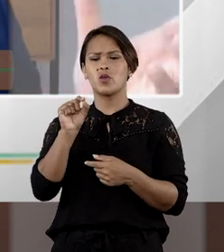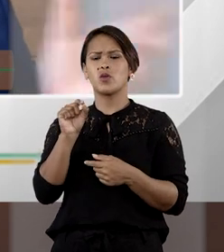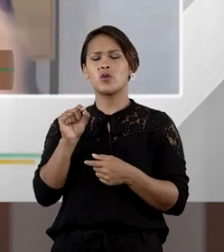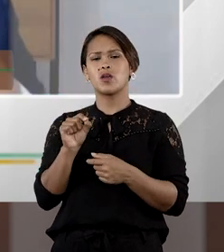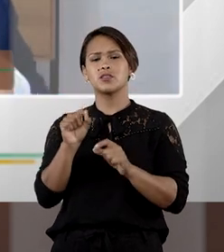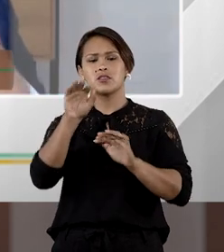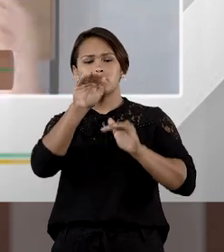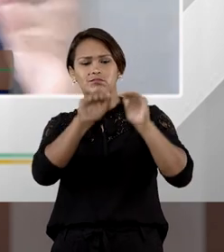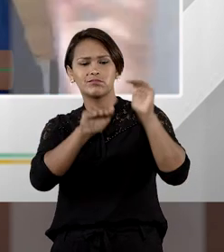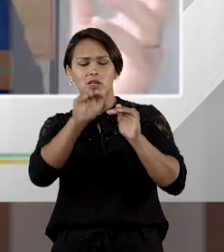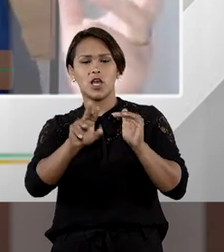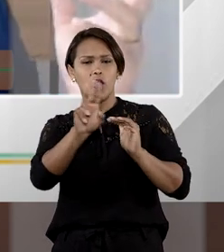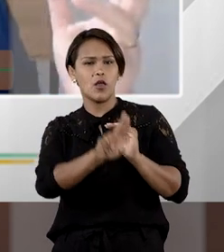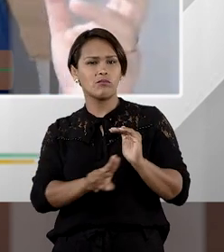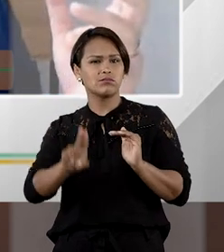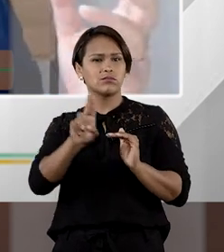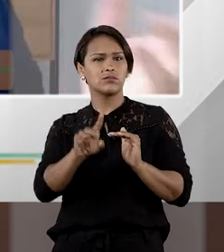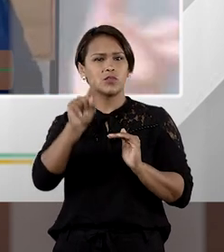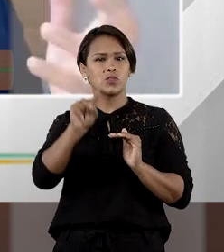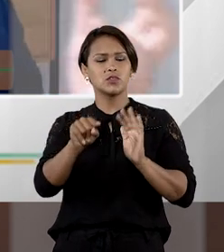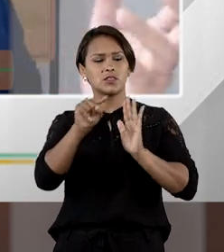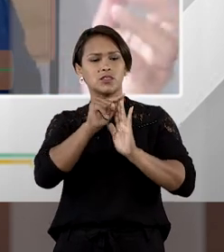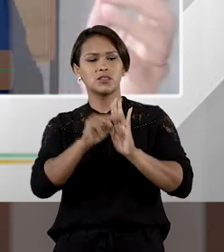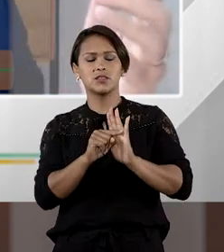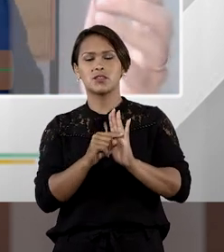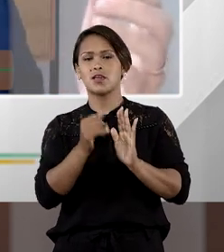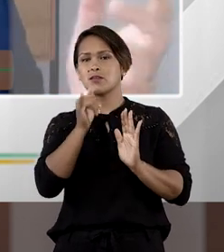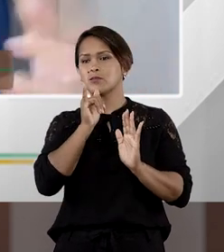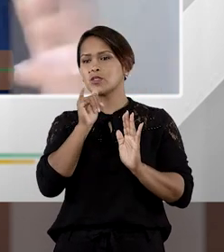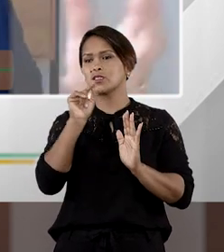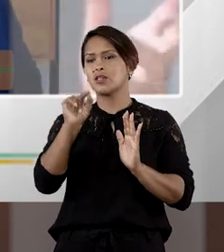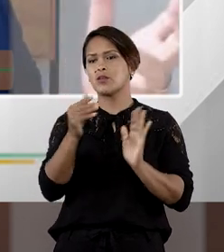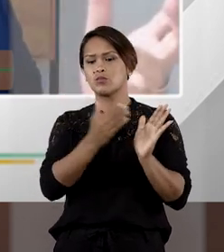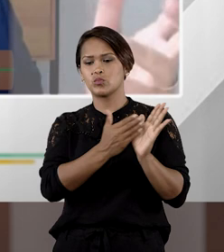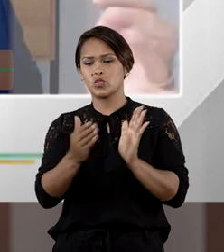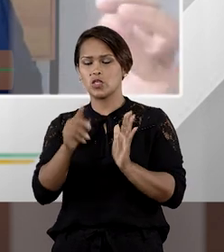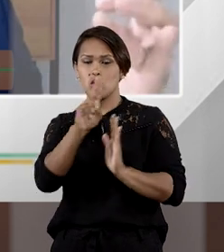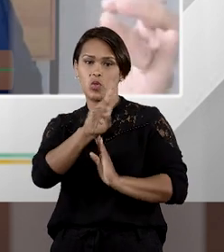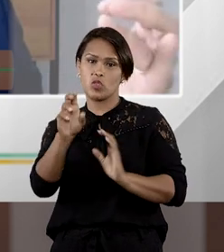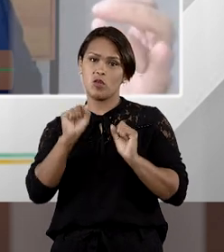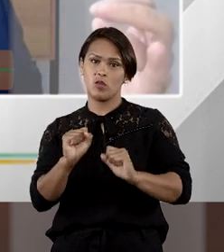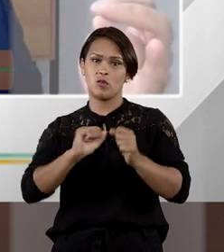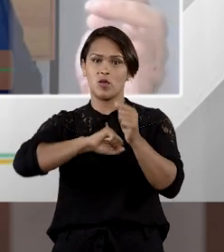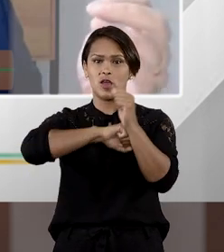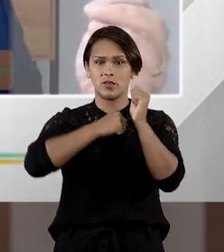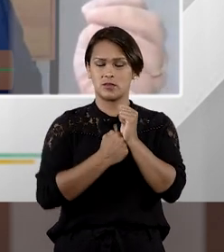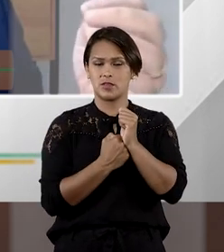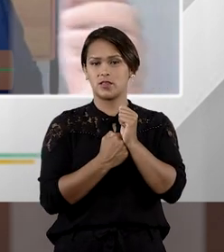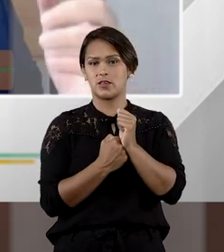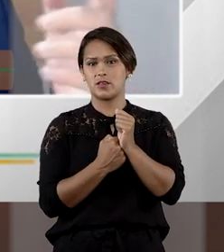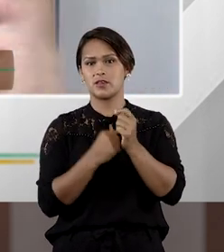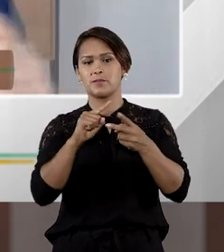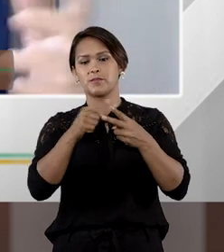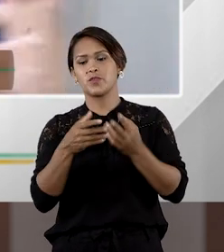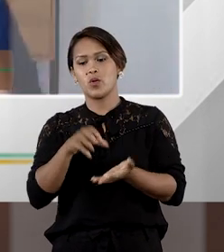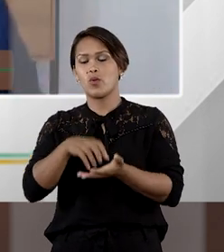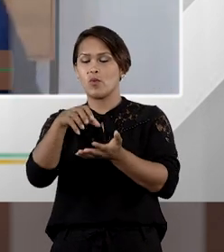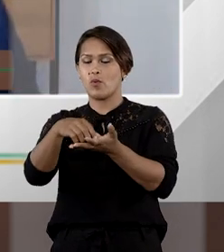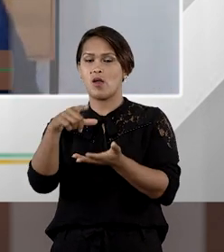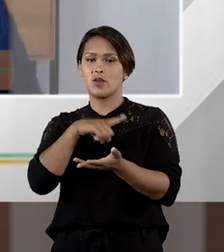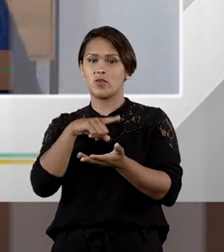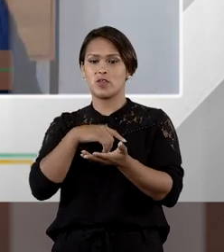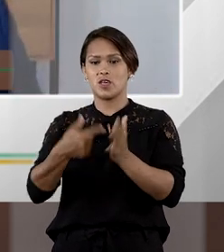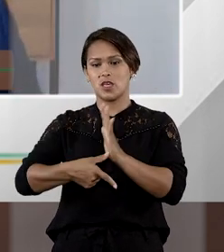os parâmetros que eu vou utilizar, por exemplo, por quanto tempo o nome pode ficar inscrito, né? O órgão tem